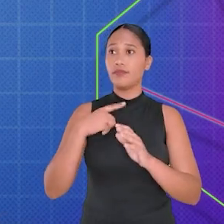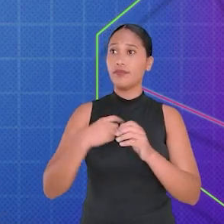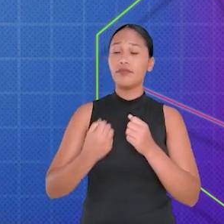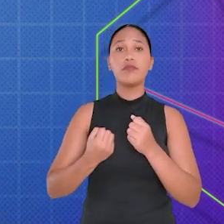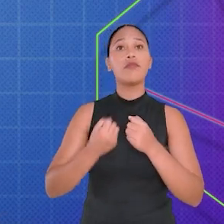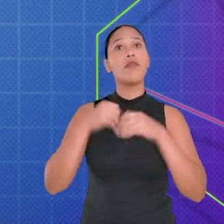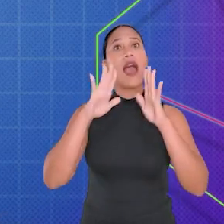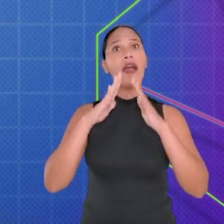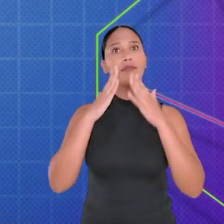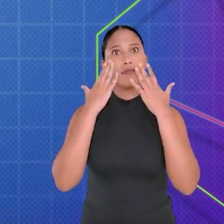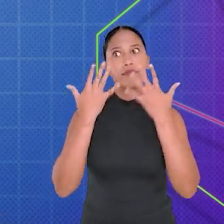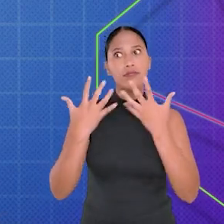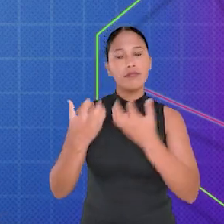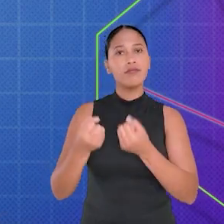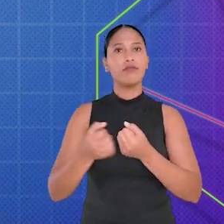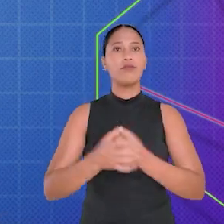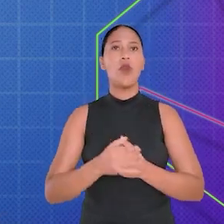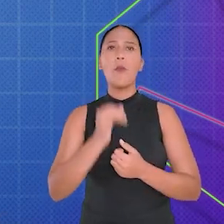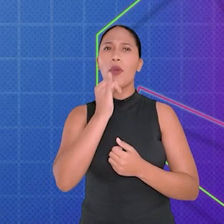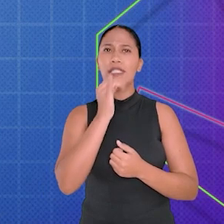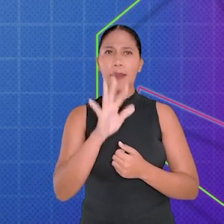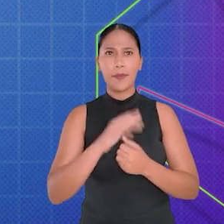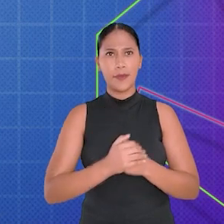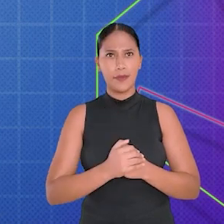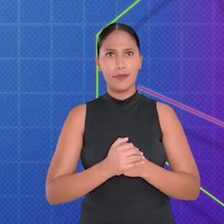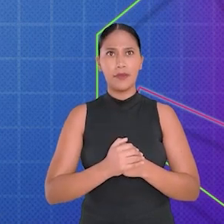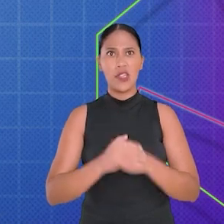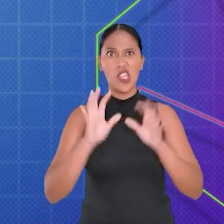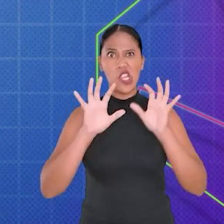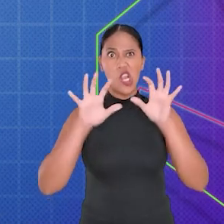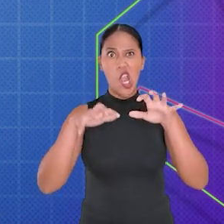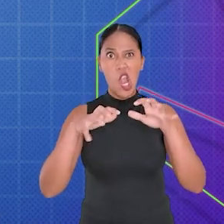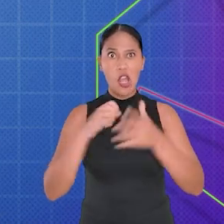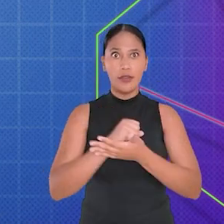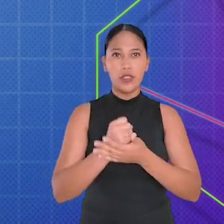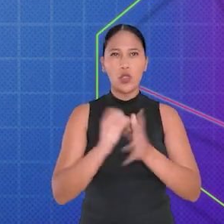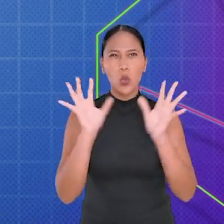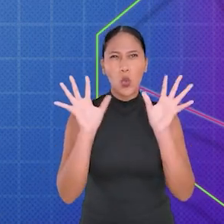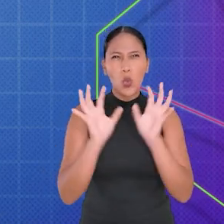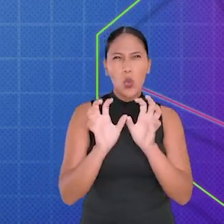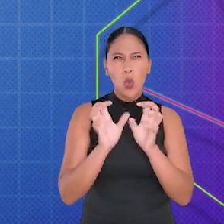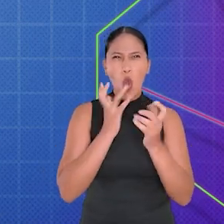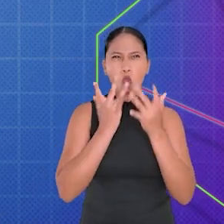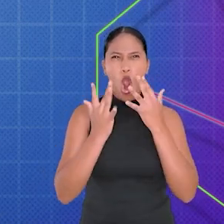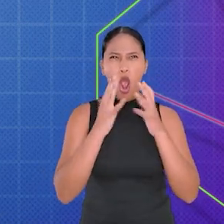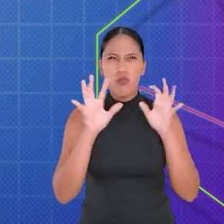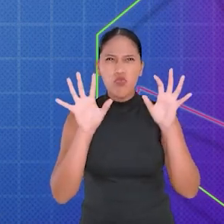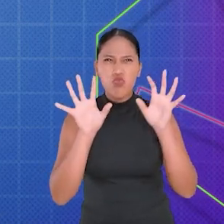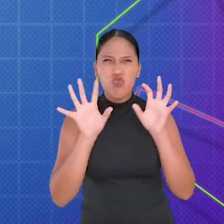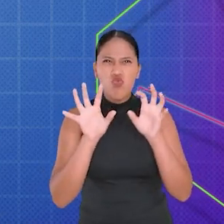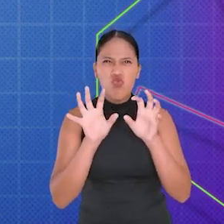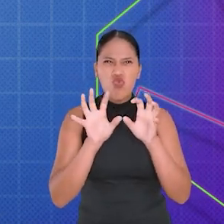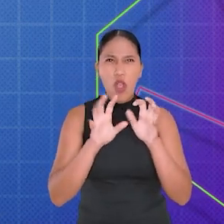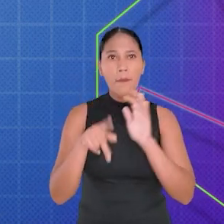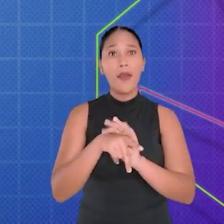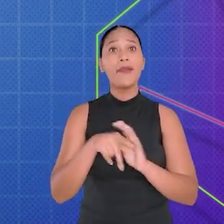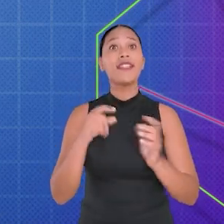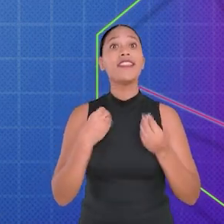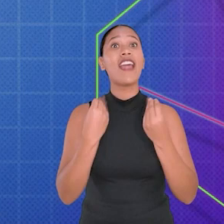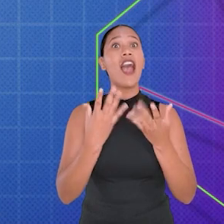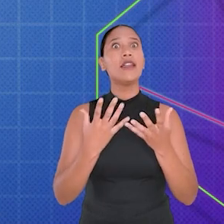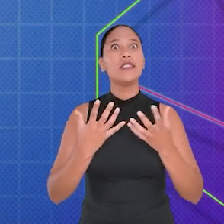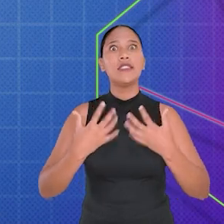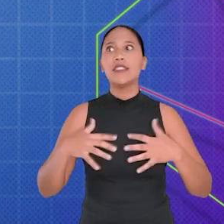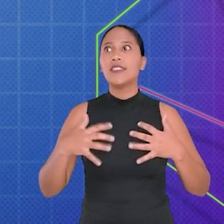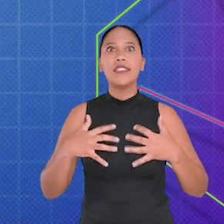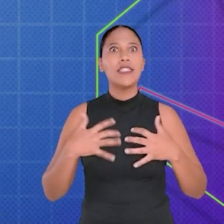para os jogadores, tornando o jogo mais atraente e memorável. Por exemplo, um jogo de terror pode utilizar cores mais escuras e uma iluminação mais sombria para criar